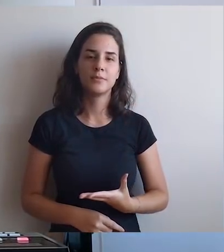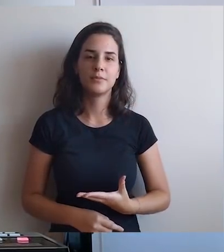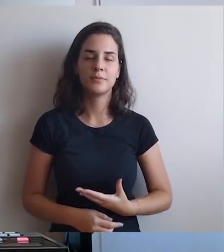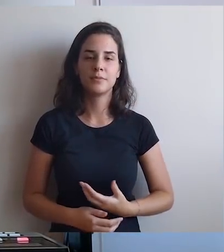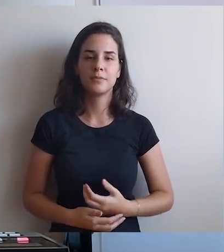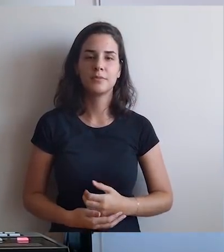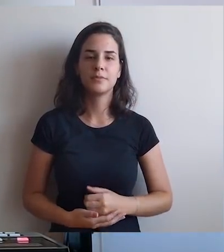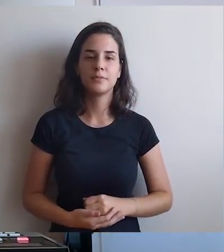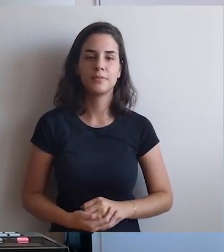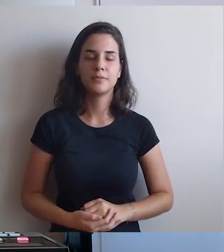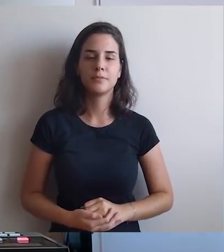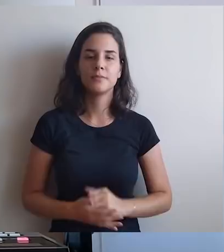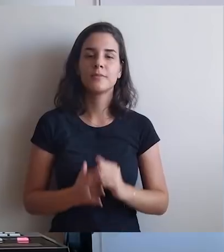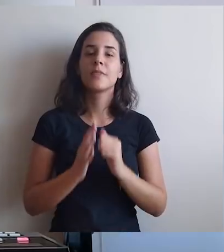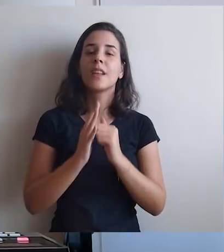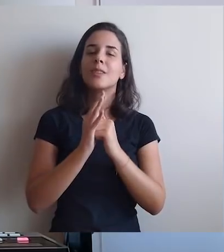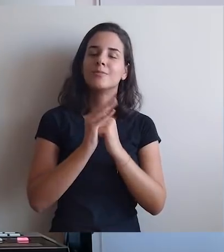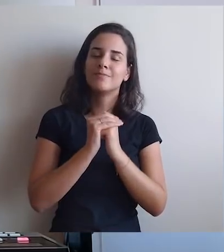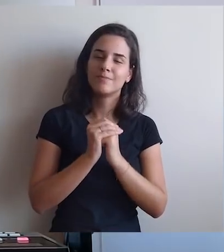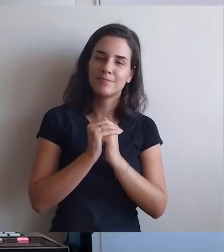favor.